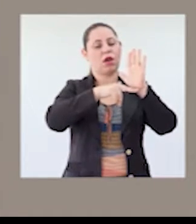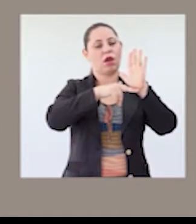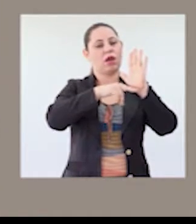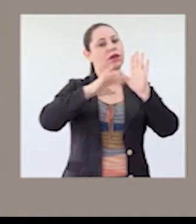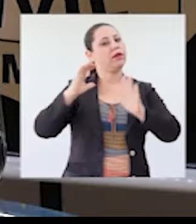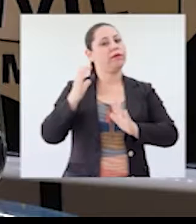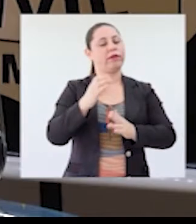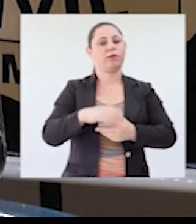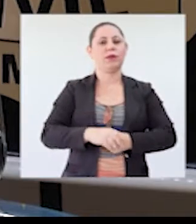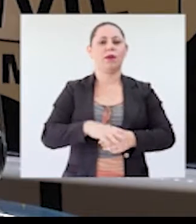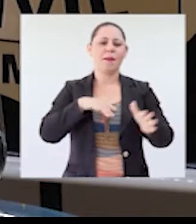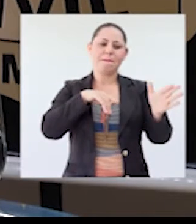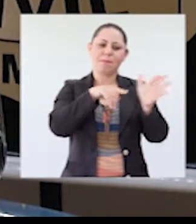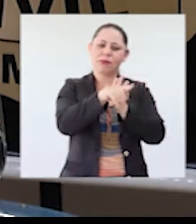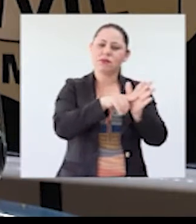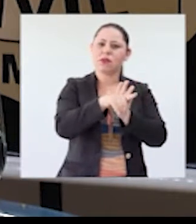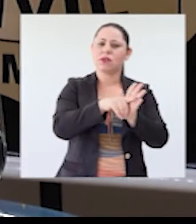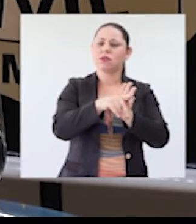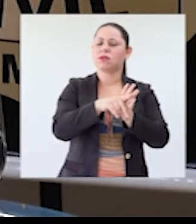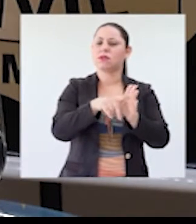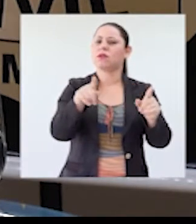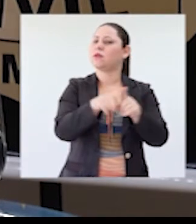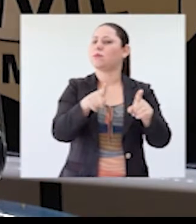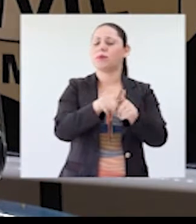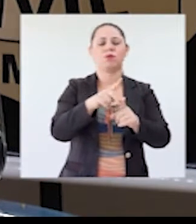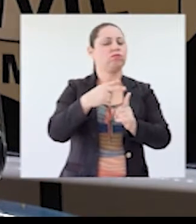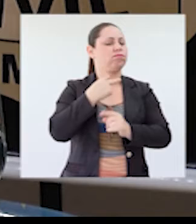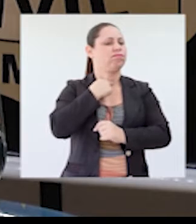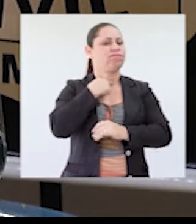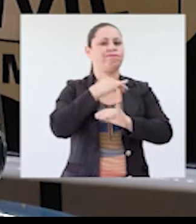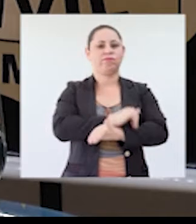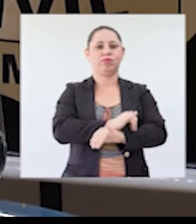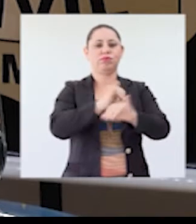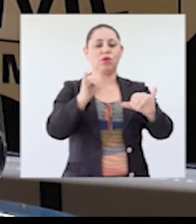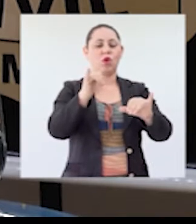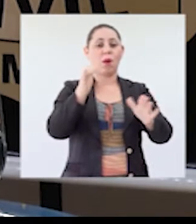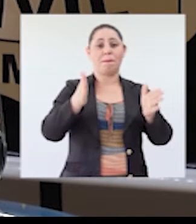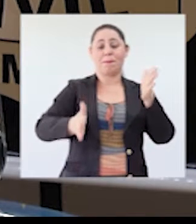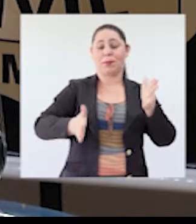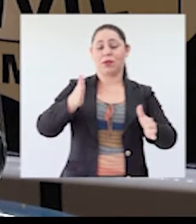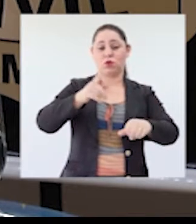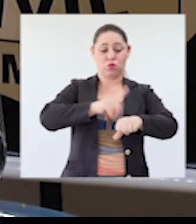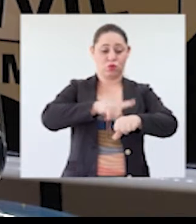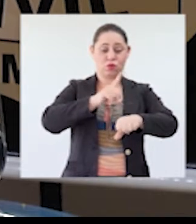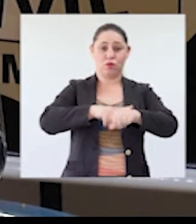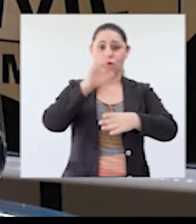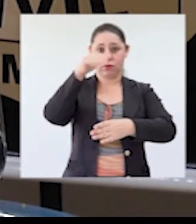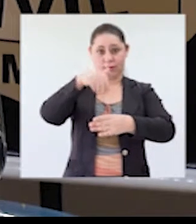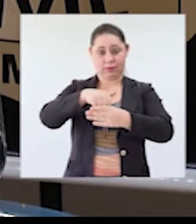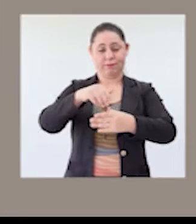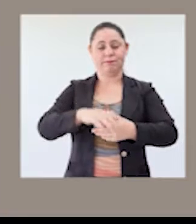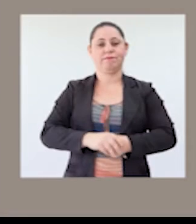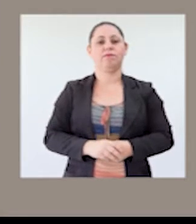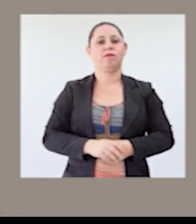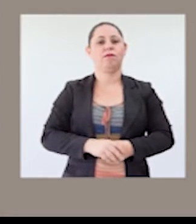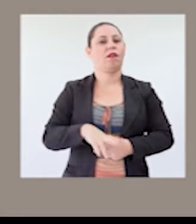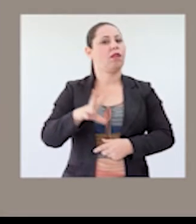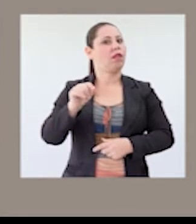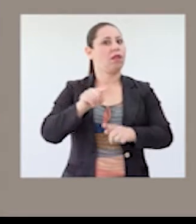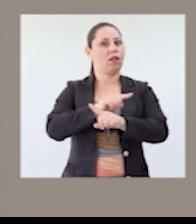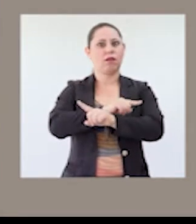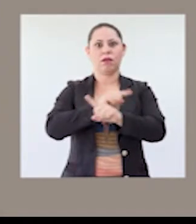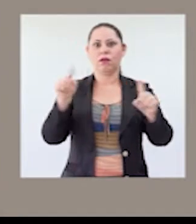de urna. Pesquisas também não podem ser feitas ou divulgadas durante o horário de votação, né, doutor?